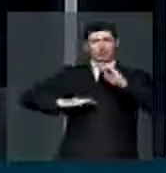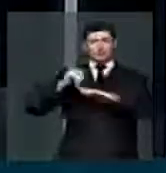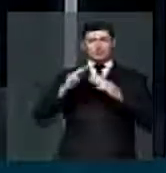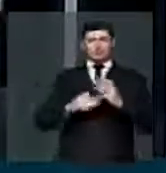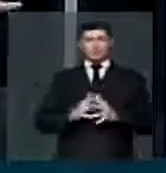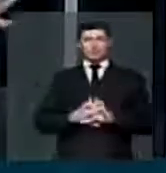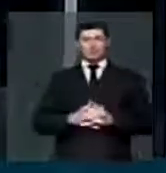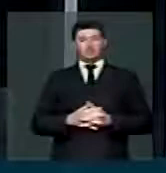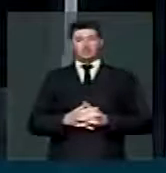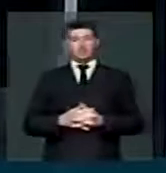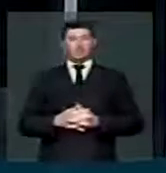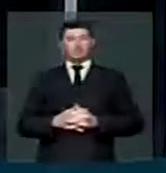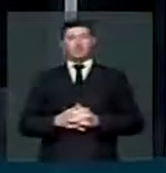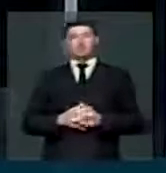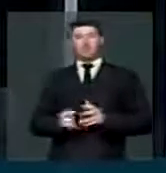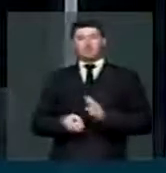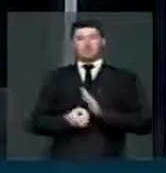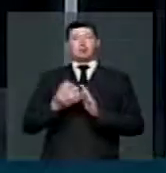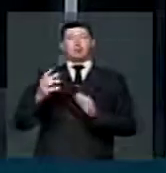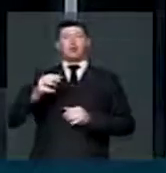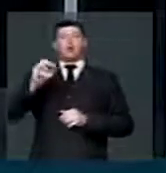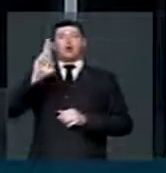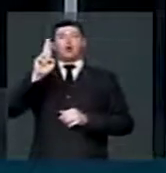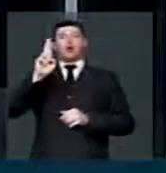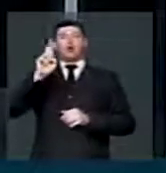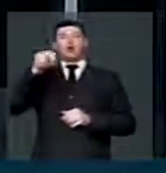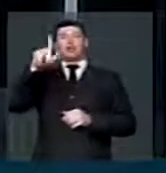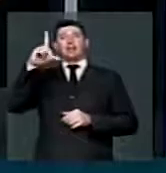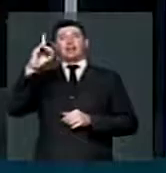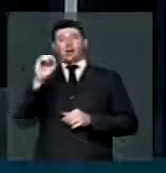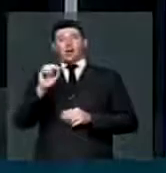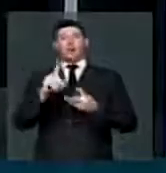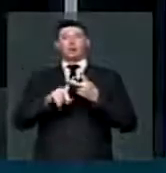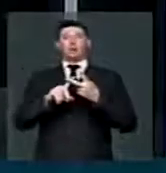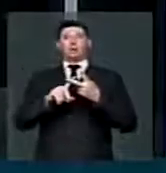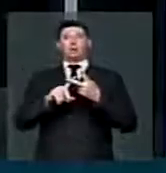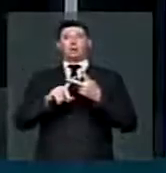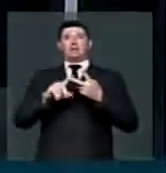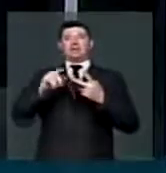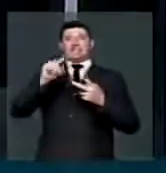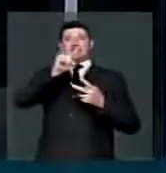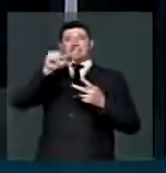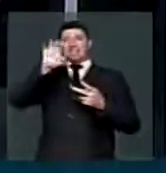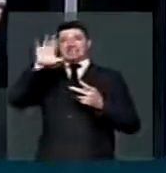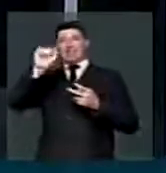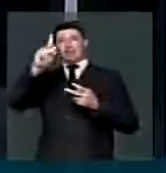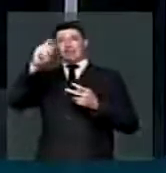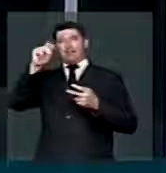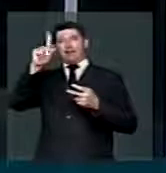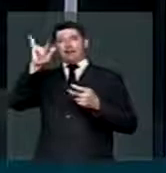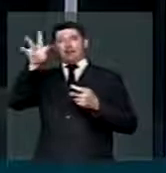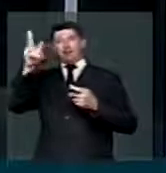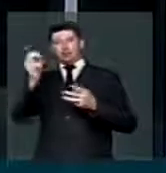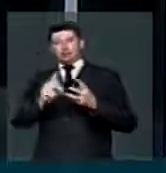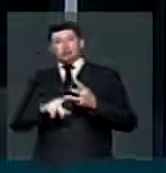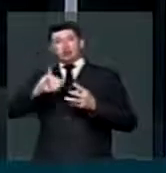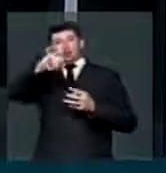especialistas, entre eles o Ronaldo Fenômeno, o Zeca Pagodinho, a Juliana